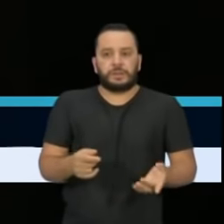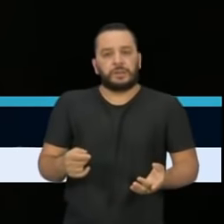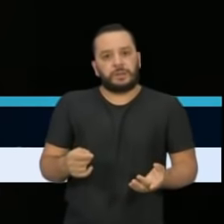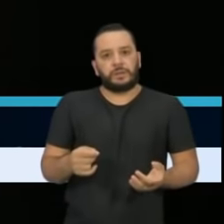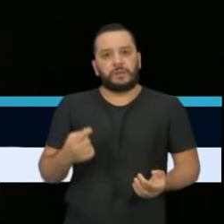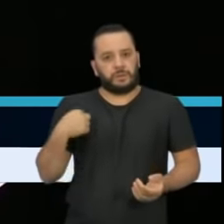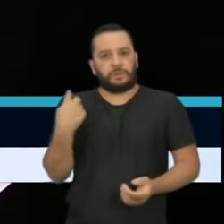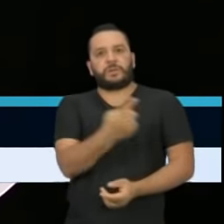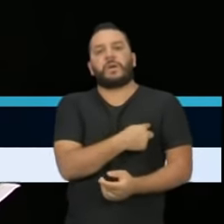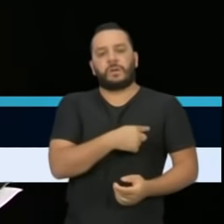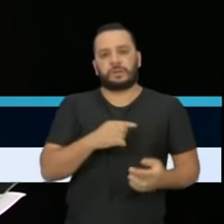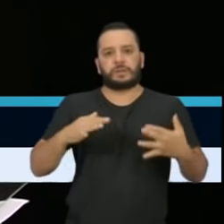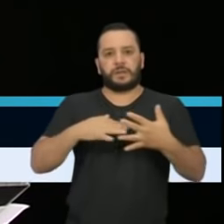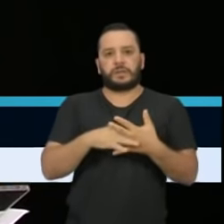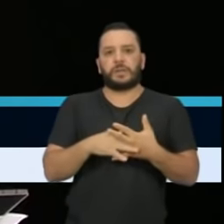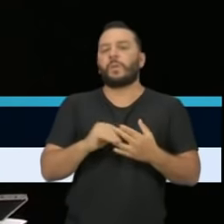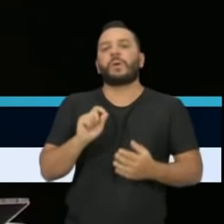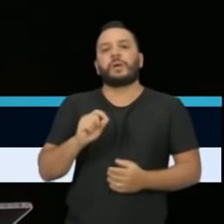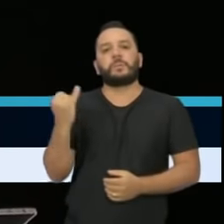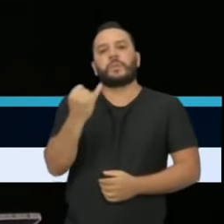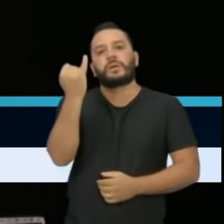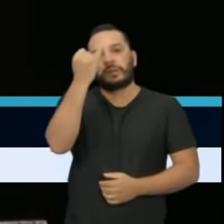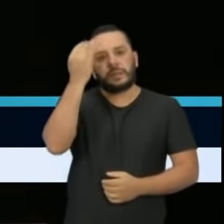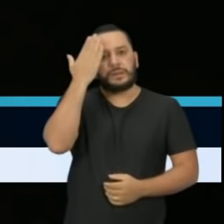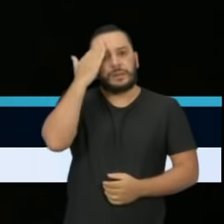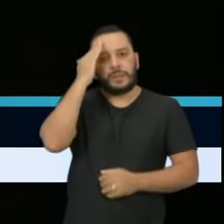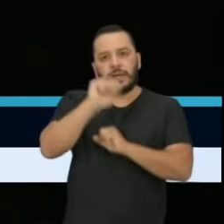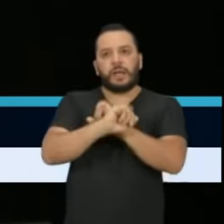enquanto cidadãos. E o que, é importante deixarmos